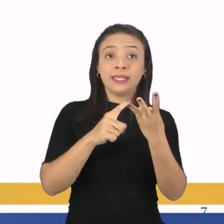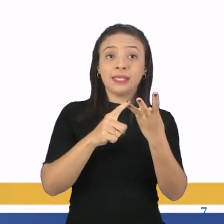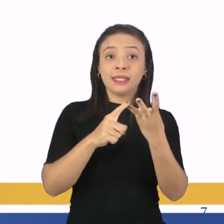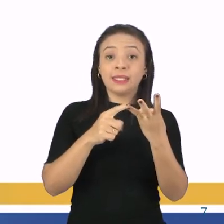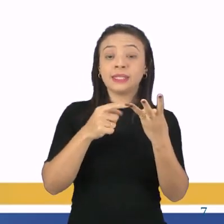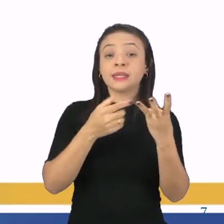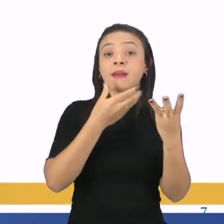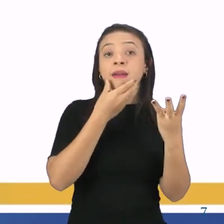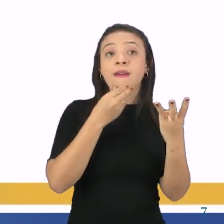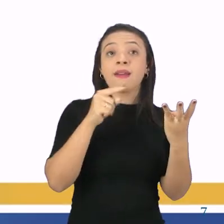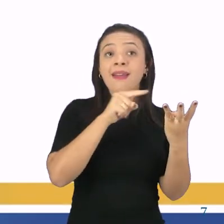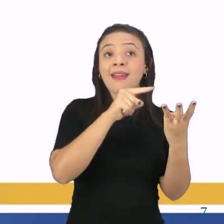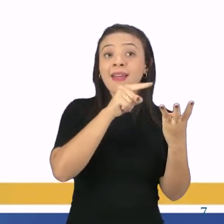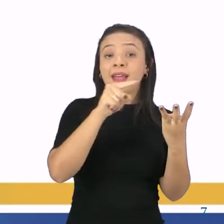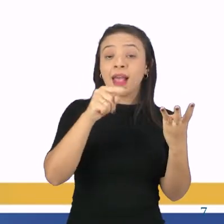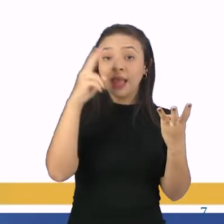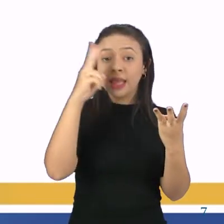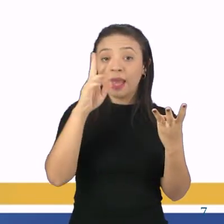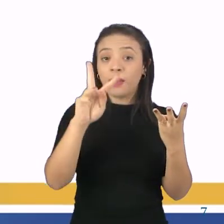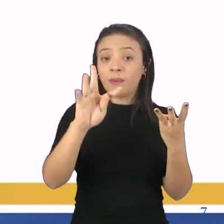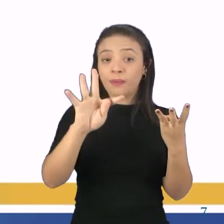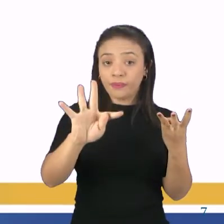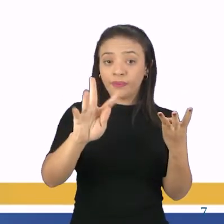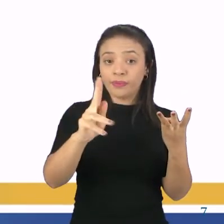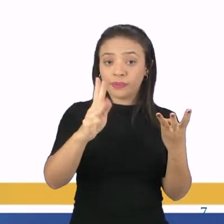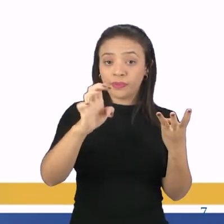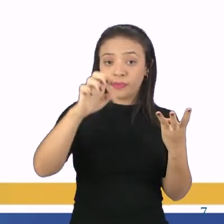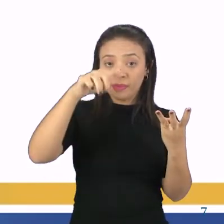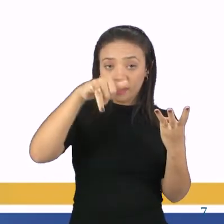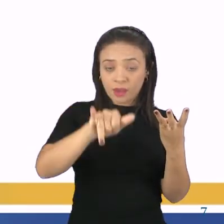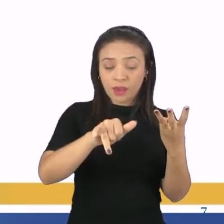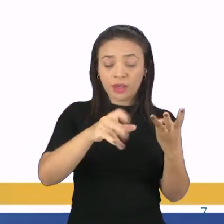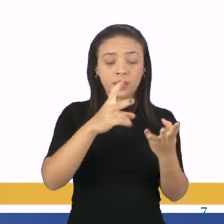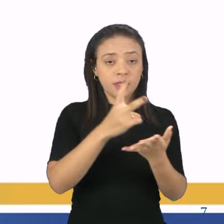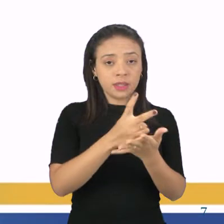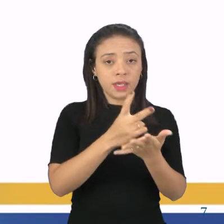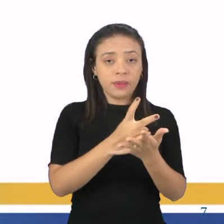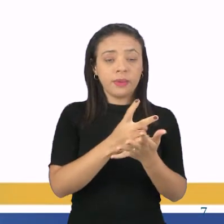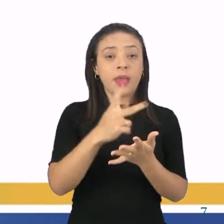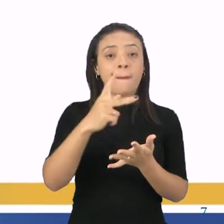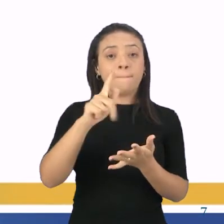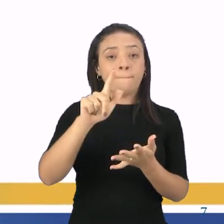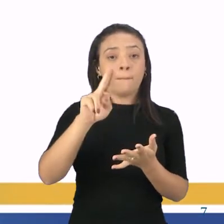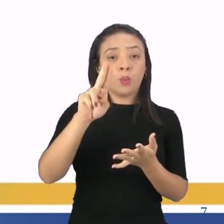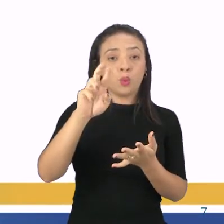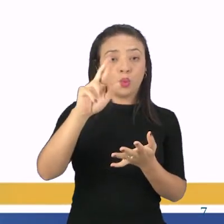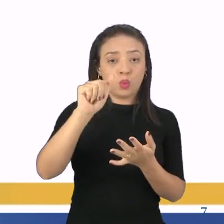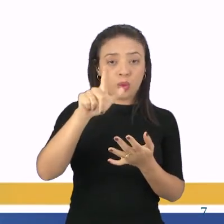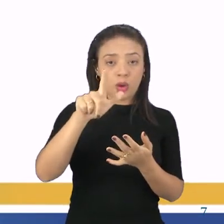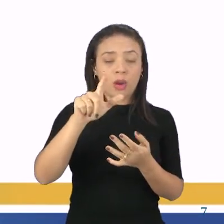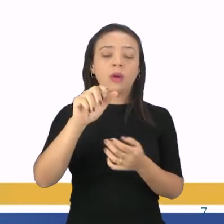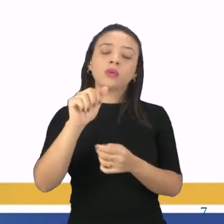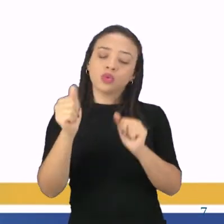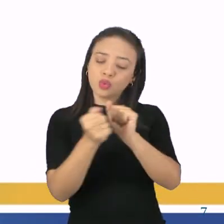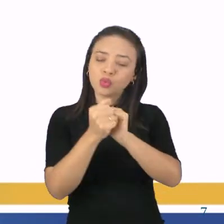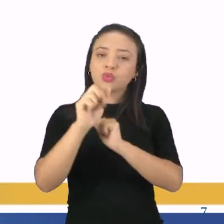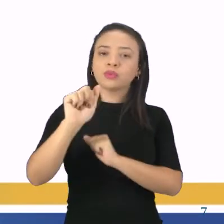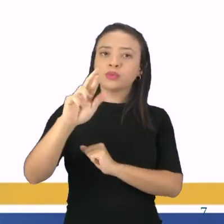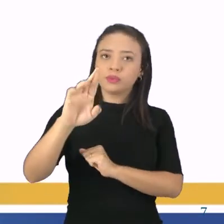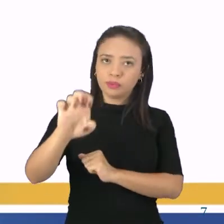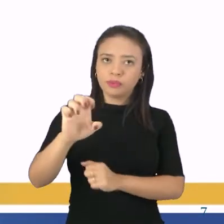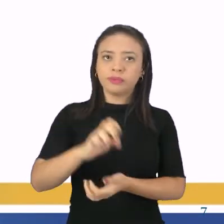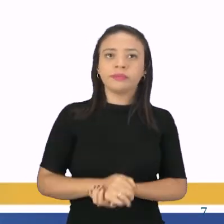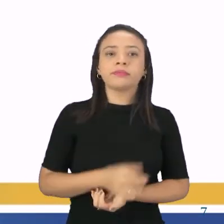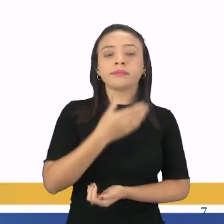dos pronomes do plural? We, you e they. Toda vez que a gente fala do plural, are vai ser a conjugação correta. Então,